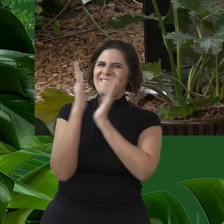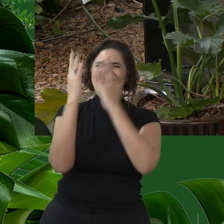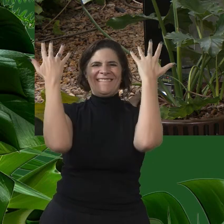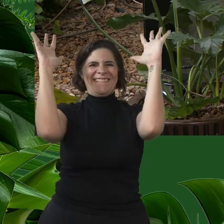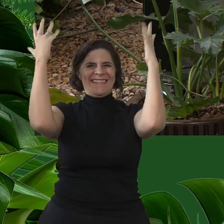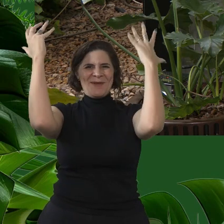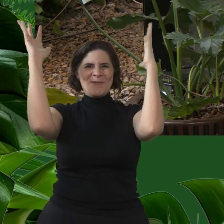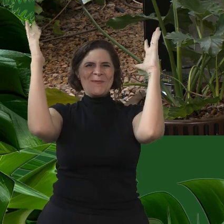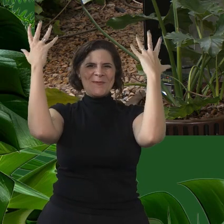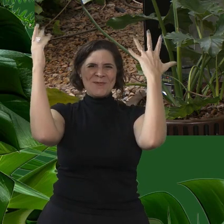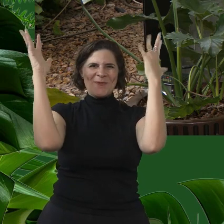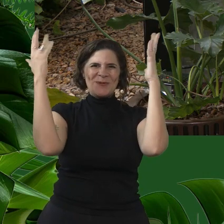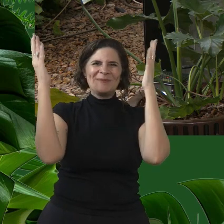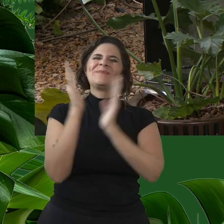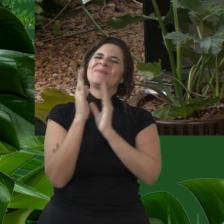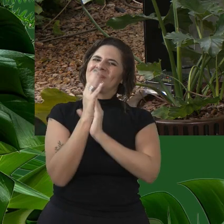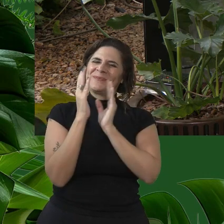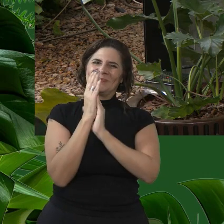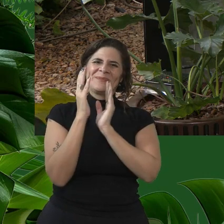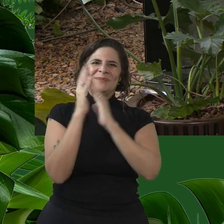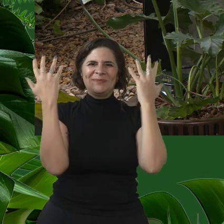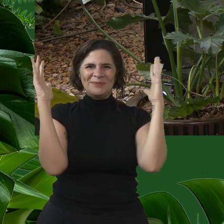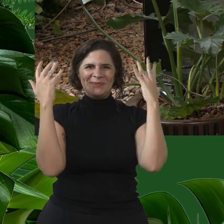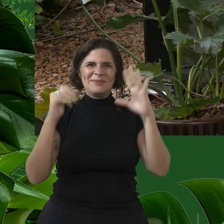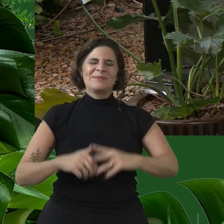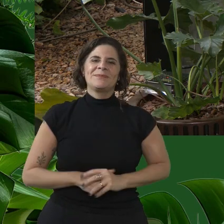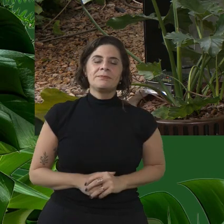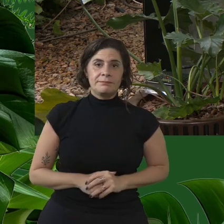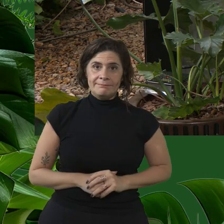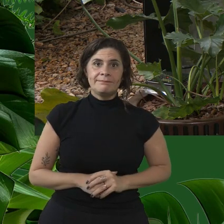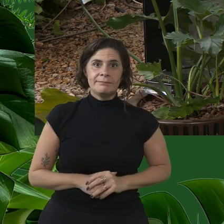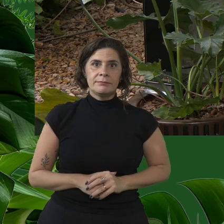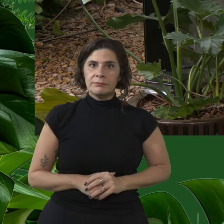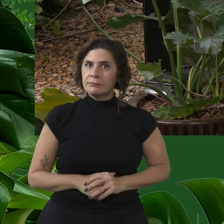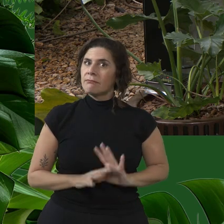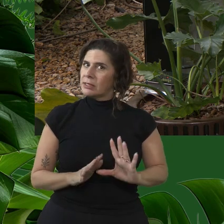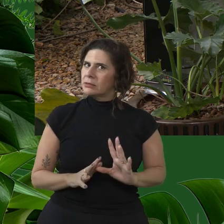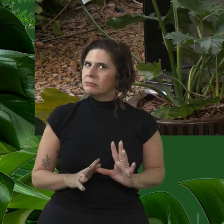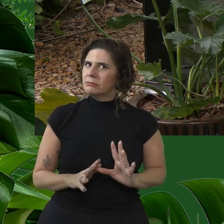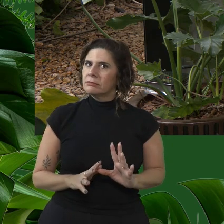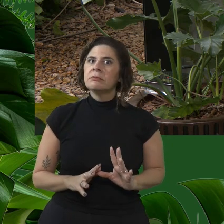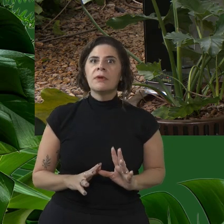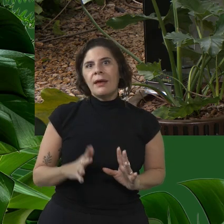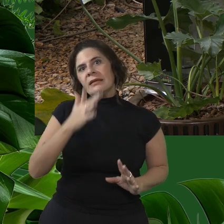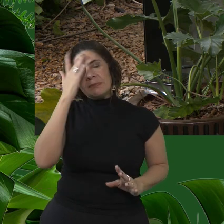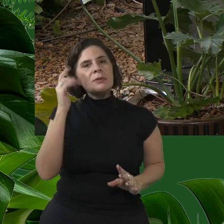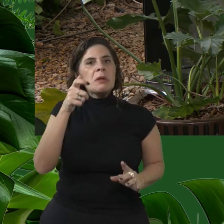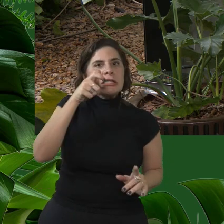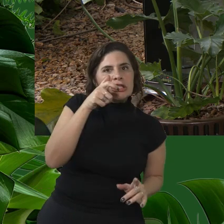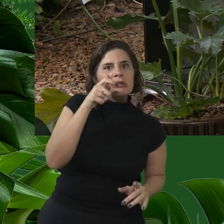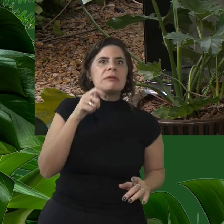Produção. Muito bem. Gente, antes de seguirmos, a gente sabe que a audiência é rotativa, é muito tempo de